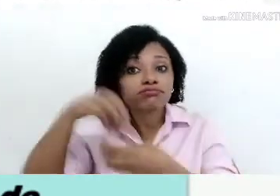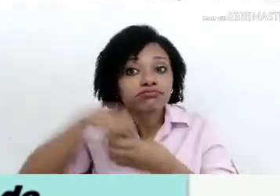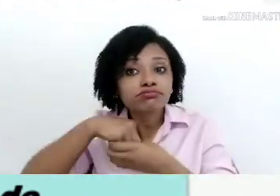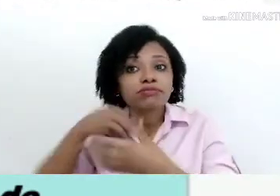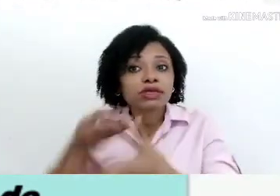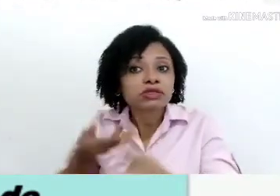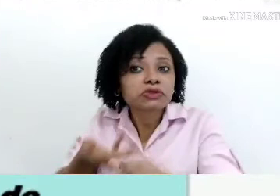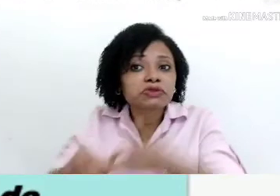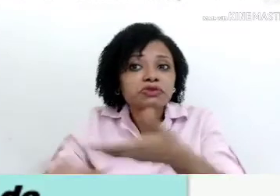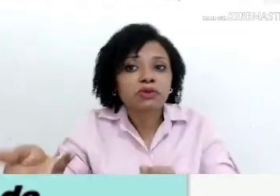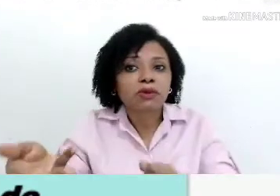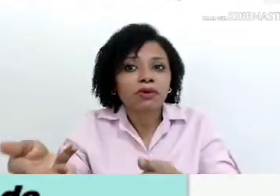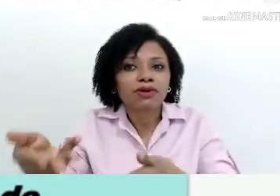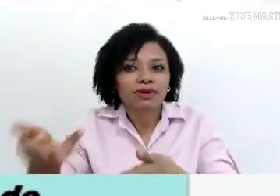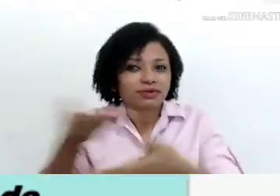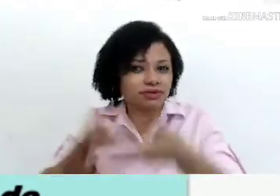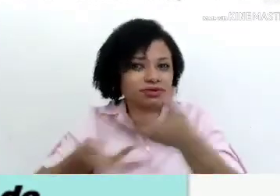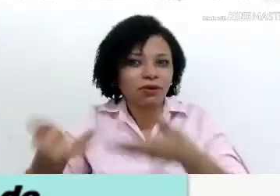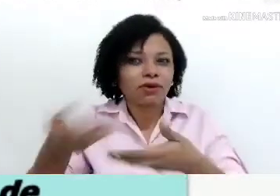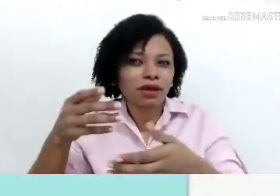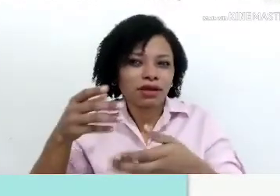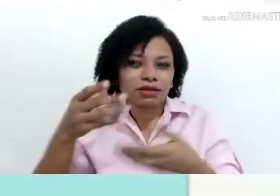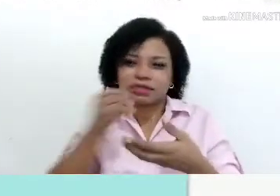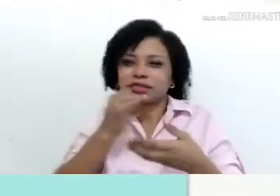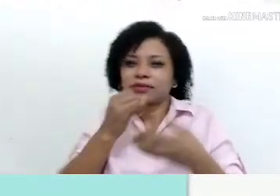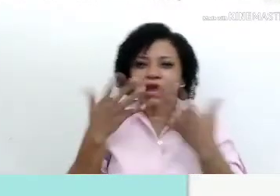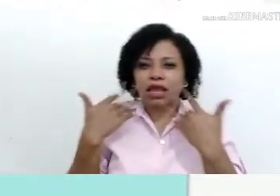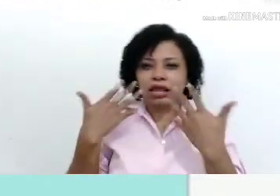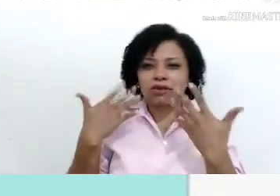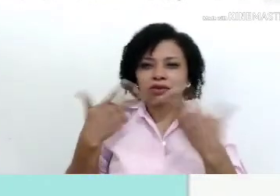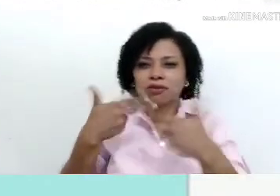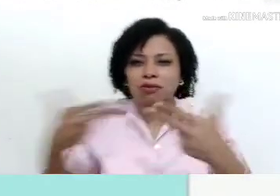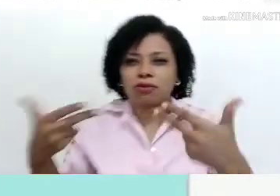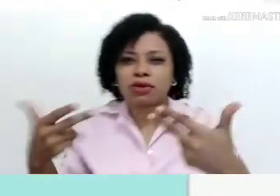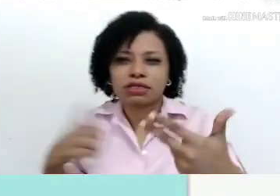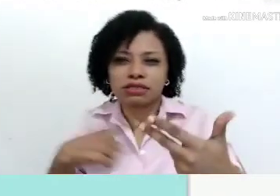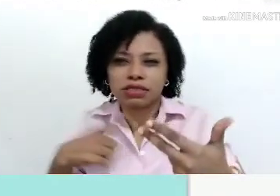tá? Temos dois processos.